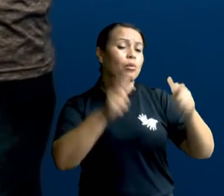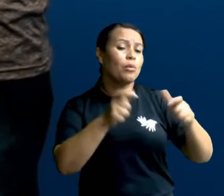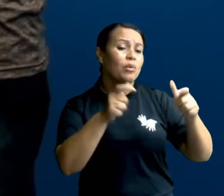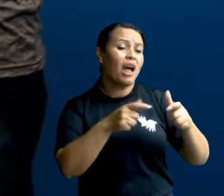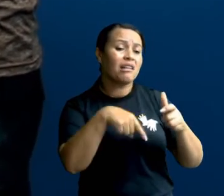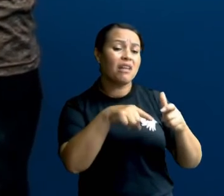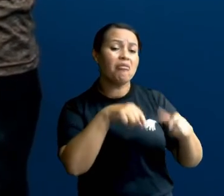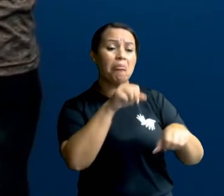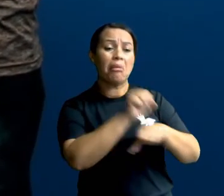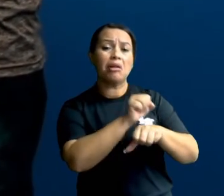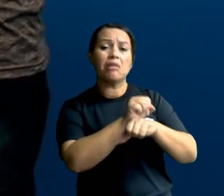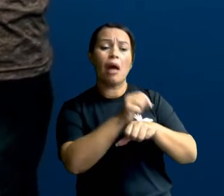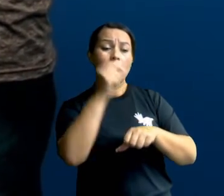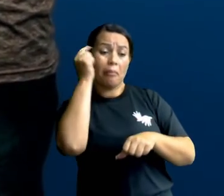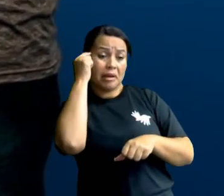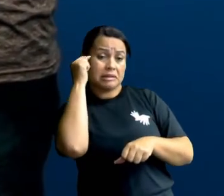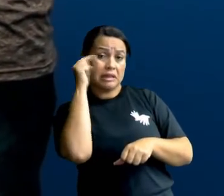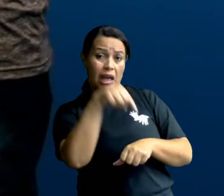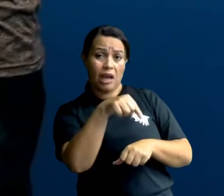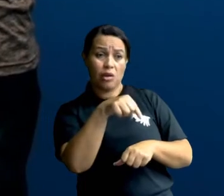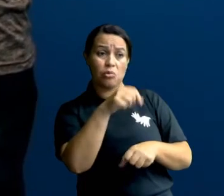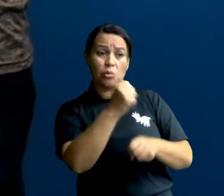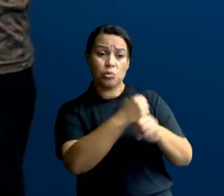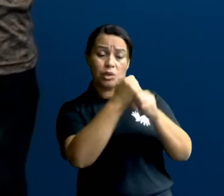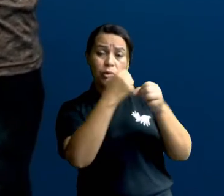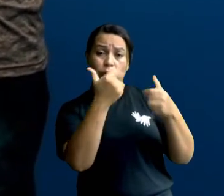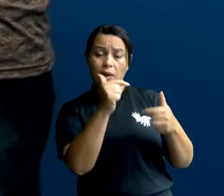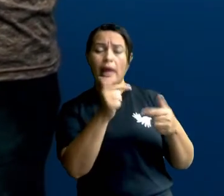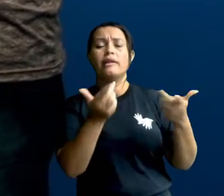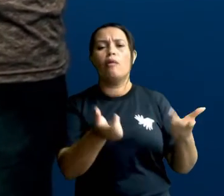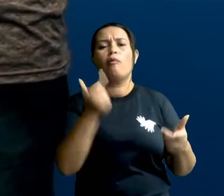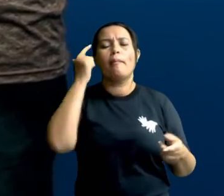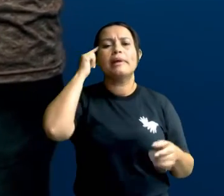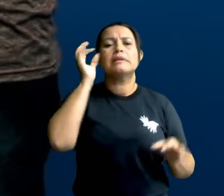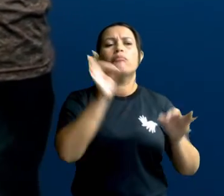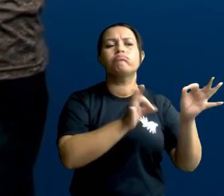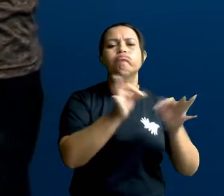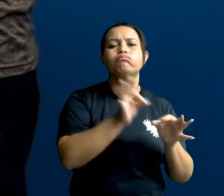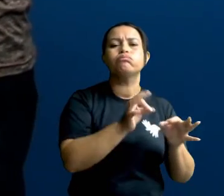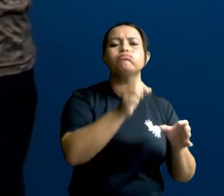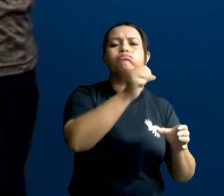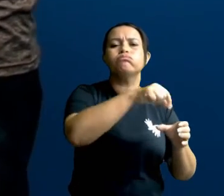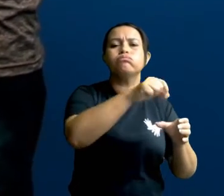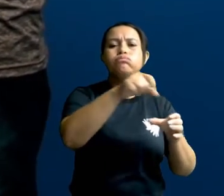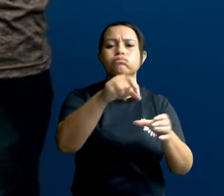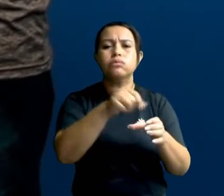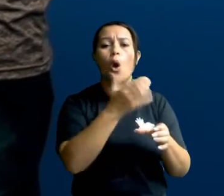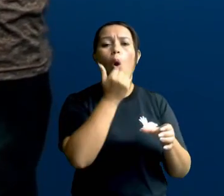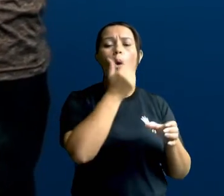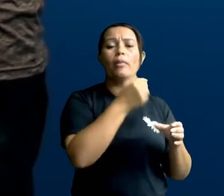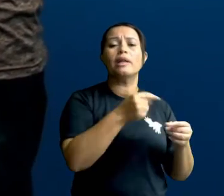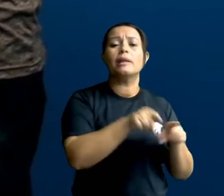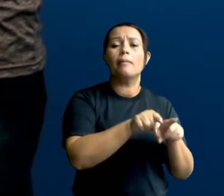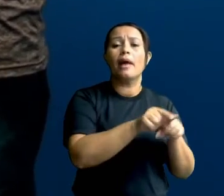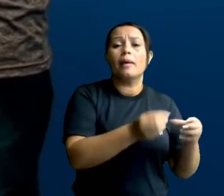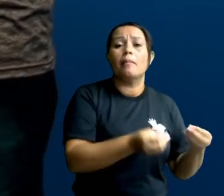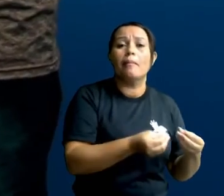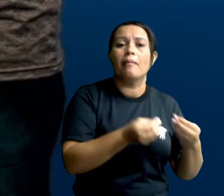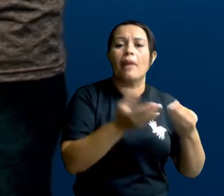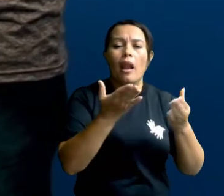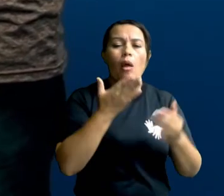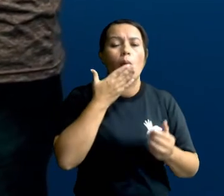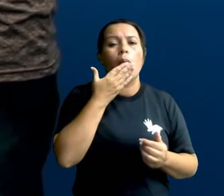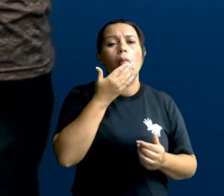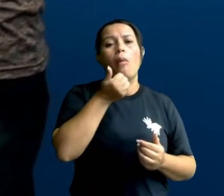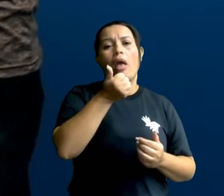não estavam sendo aproveitados, eram improdutivos, para se gerar alimentos dentro das próprias comunidades e poder oferecer um